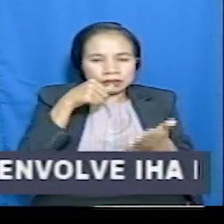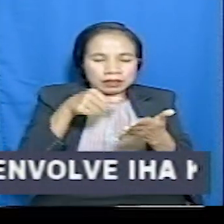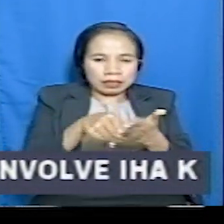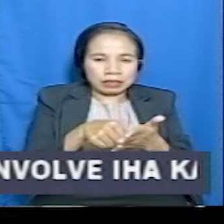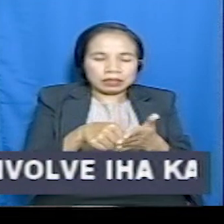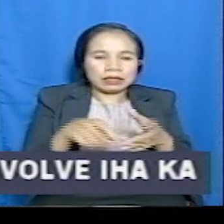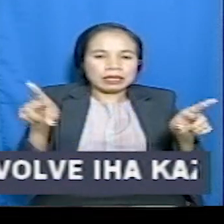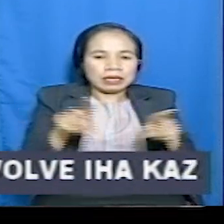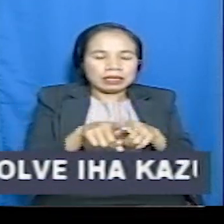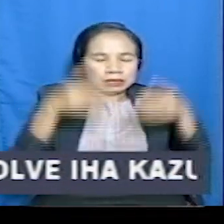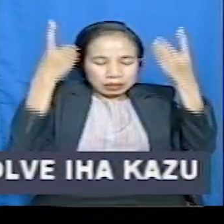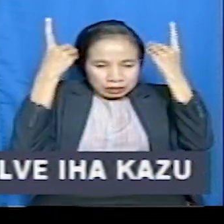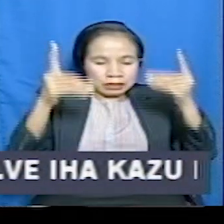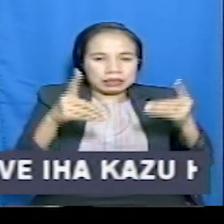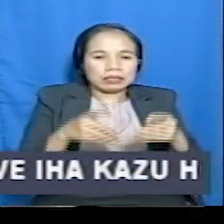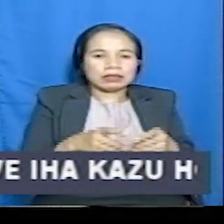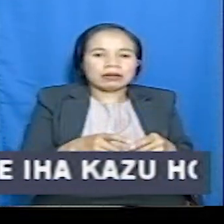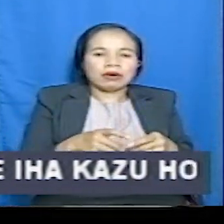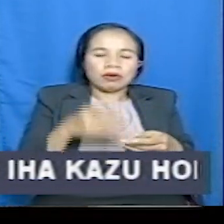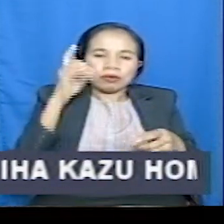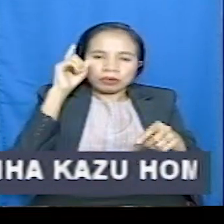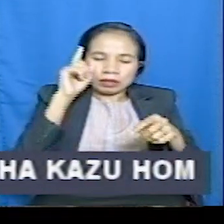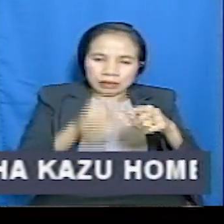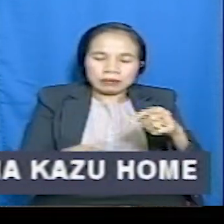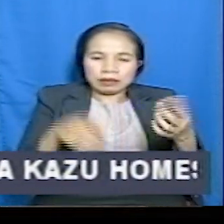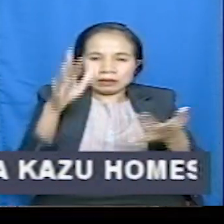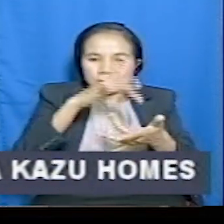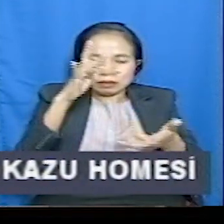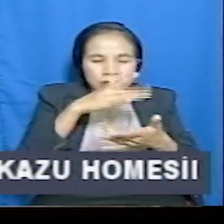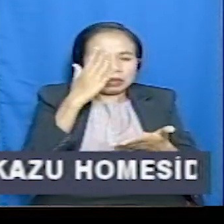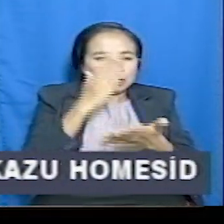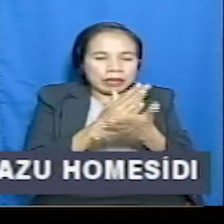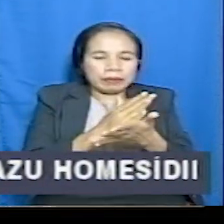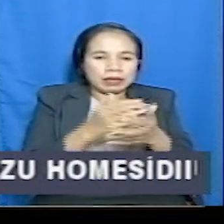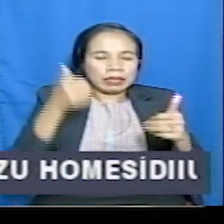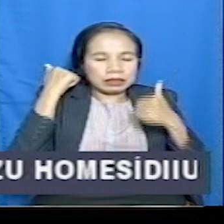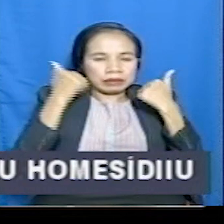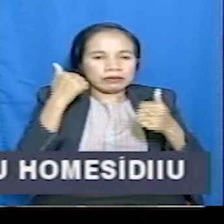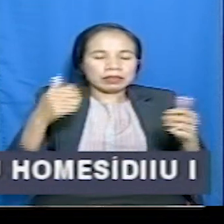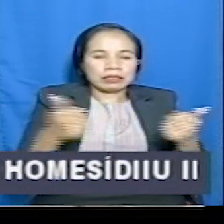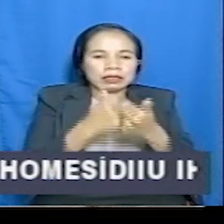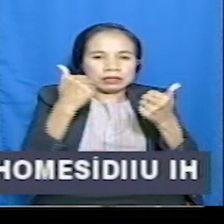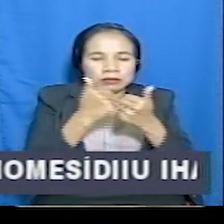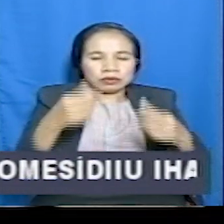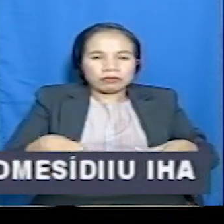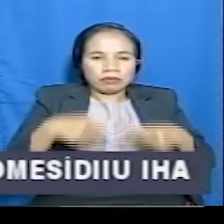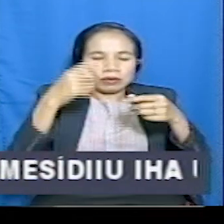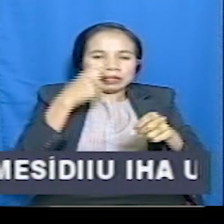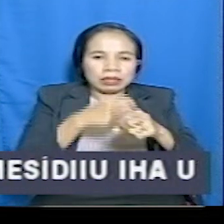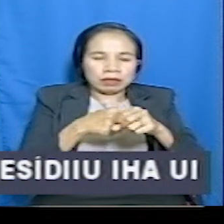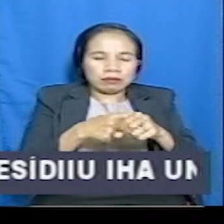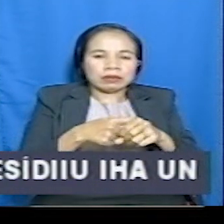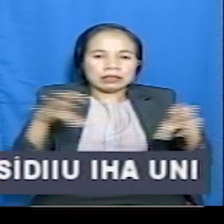circular ne nudar decisão conjunta hodi bandu hala movimento para atividade jogo desportiva no fobi bandek ba